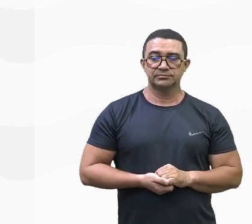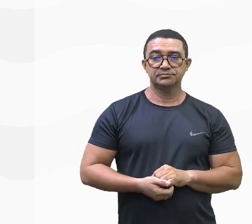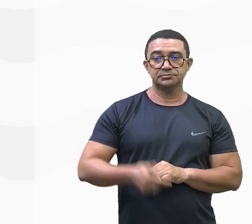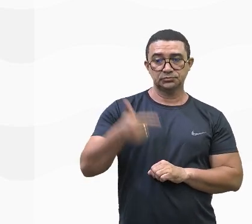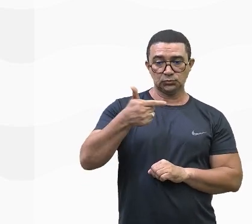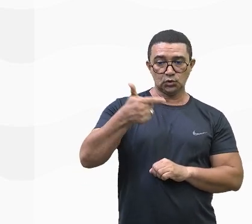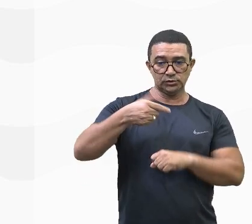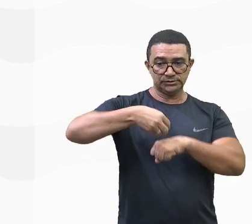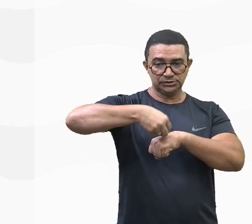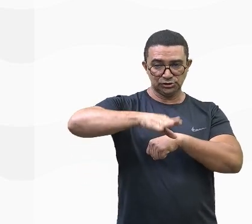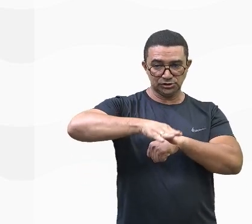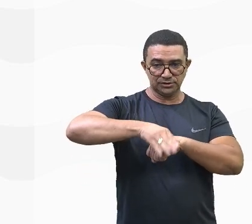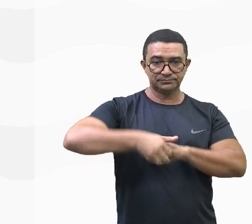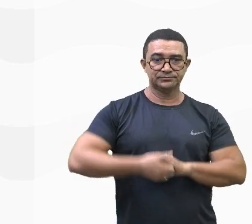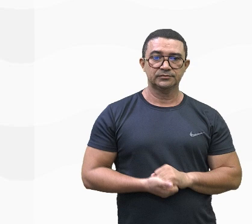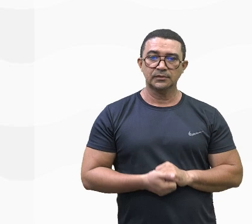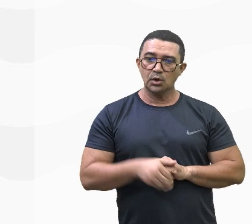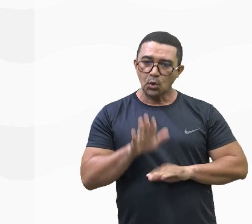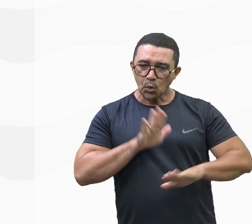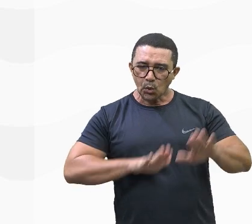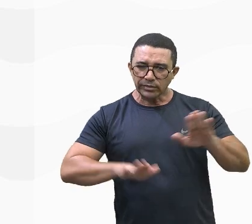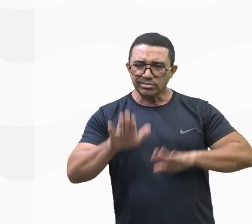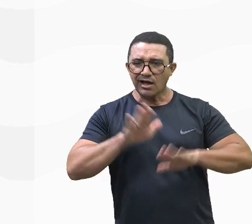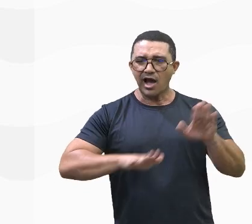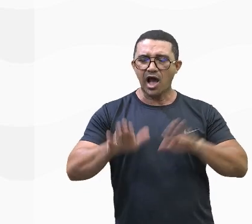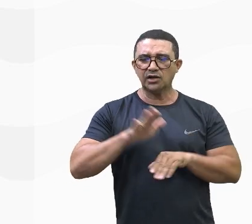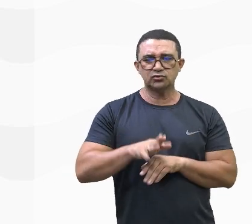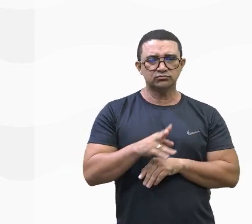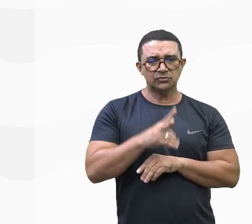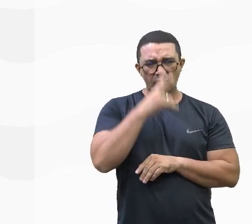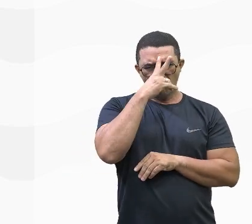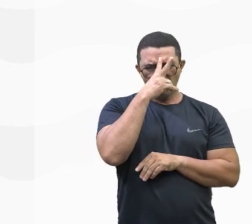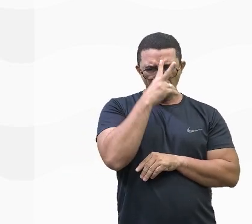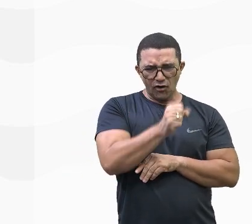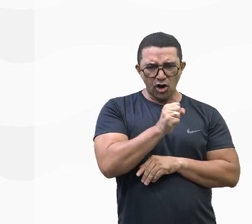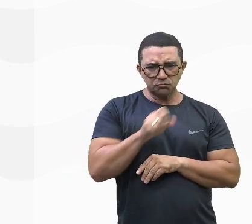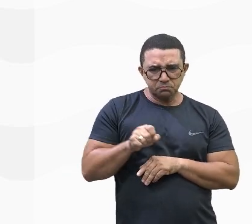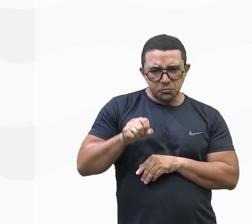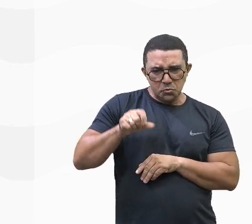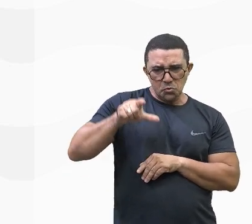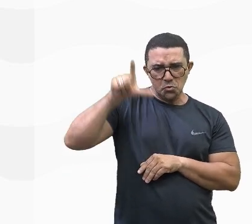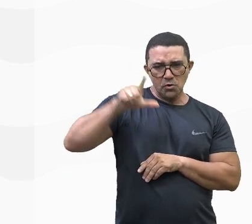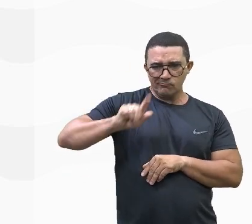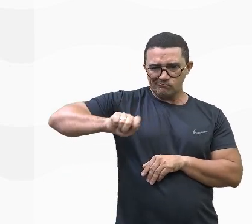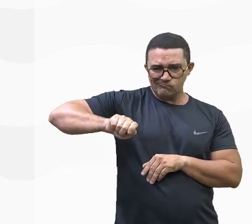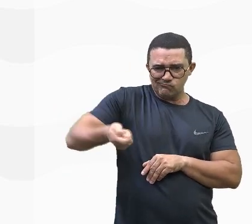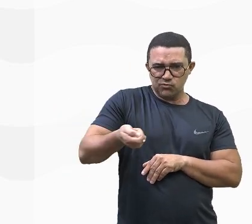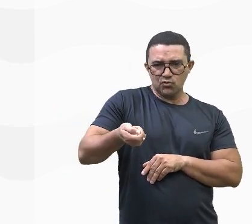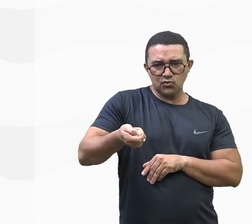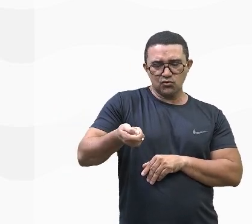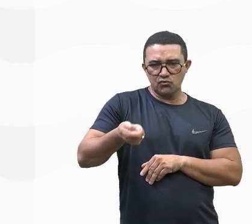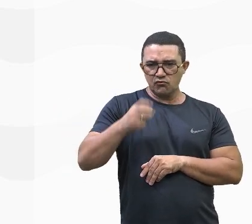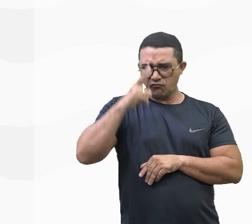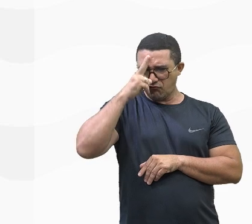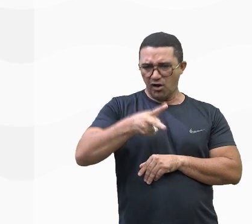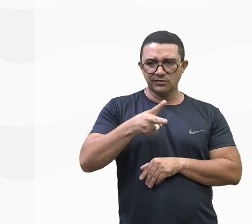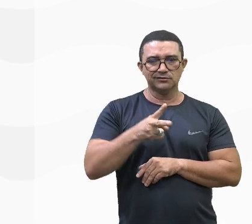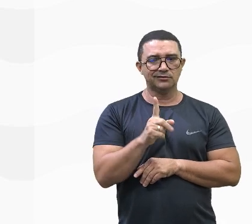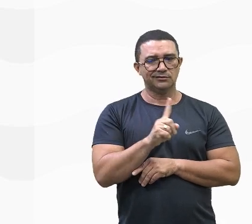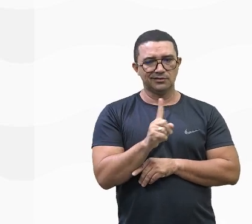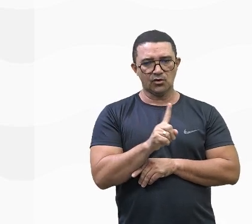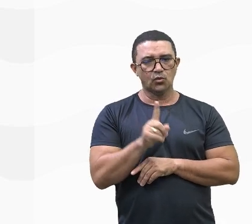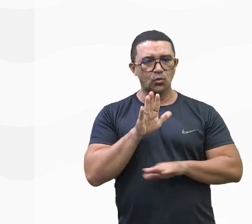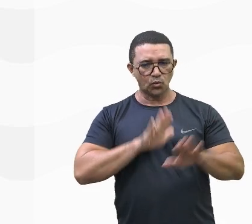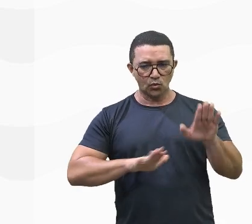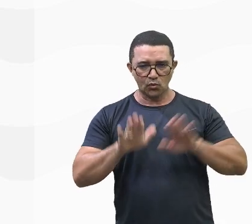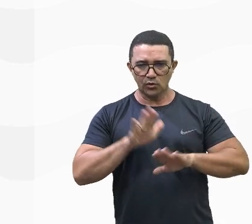2. Cuidado com o volume. Use o volume sempre na metade da graduação máxima do aparelho. Nunca